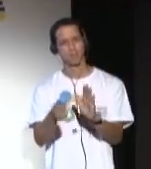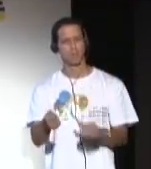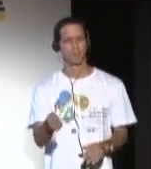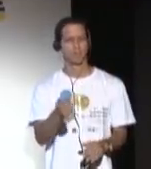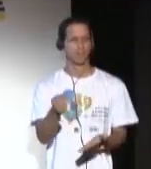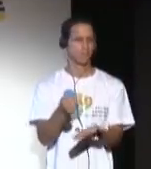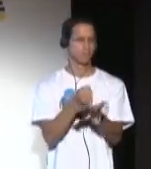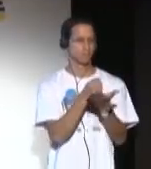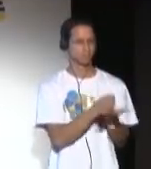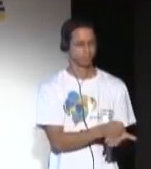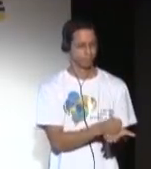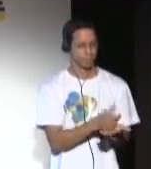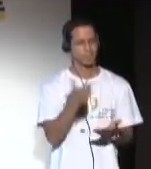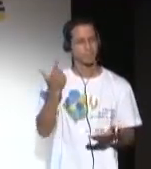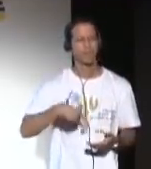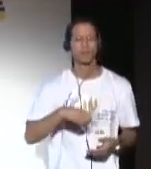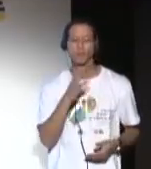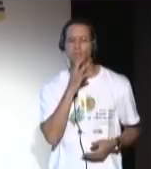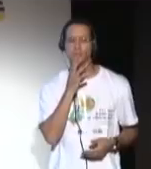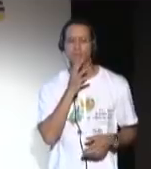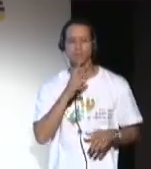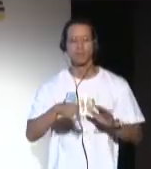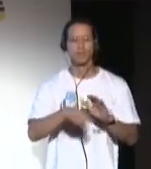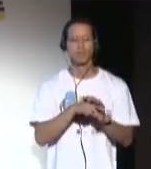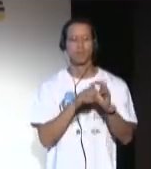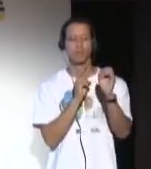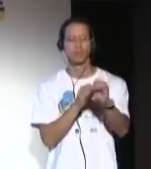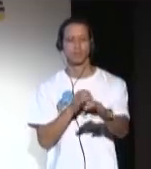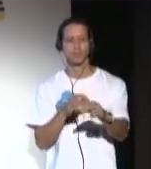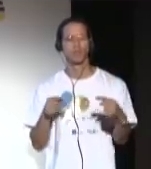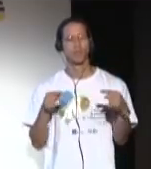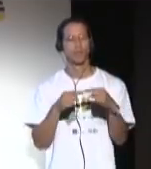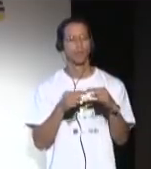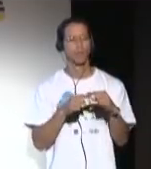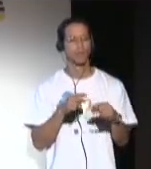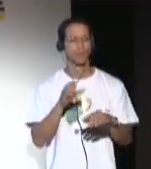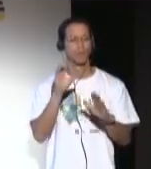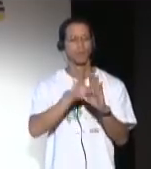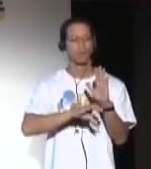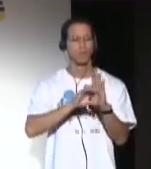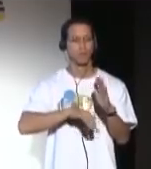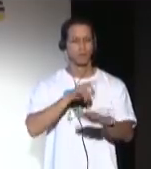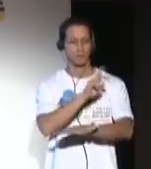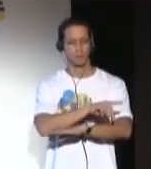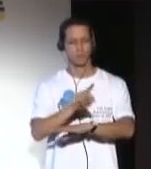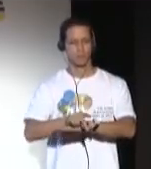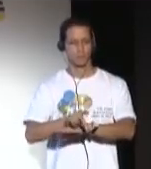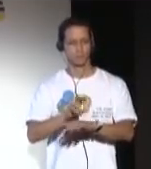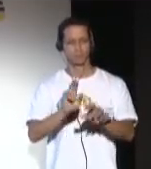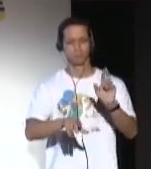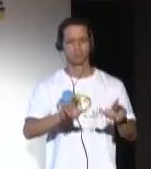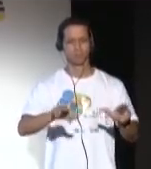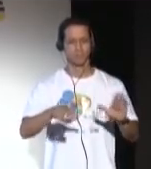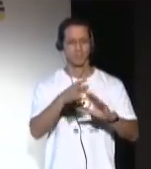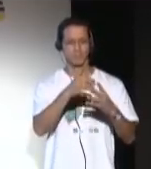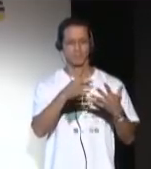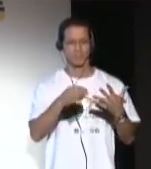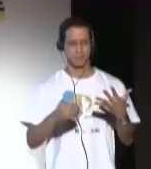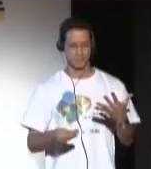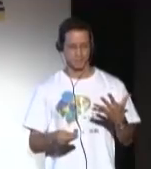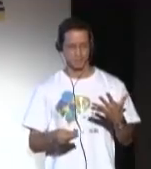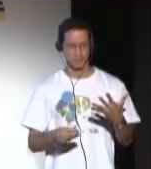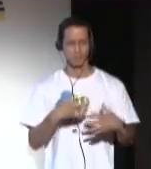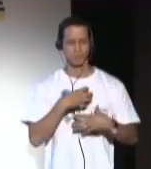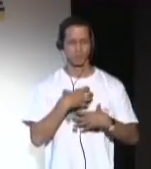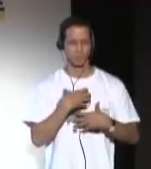conhecimento sobre ensino, que tem a ver com os conceitos de pedagogia, que são adequados para diferentes disciplinas, e formas como